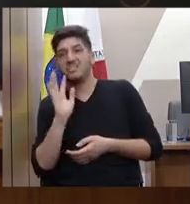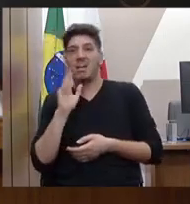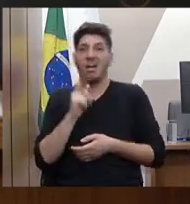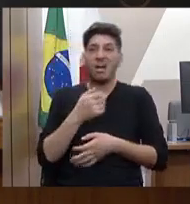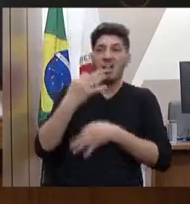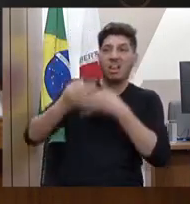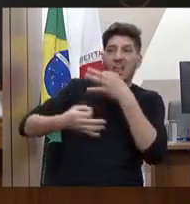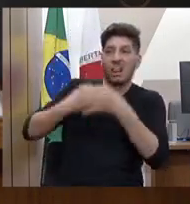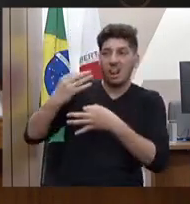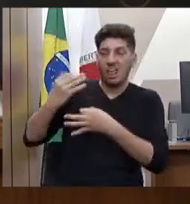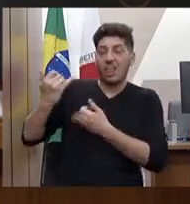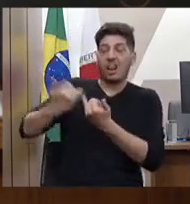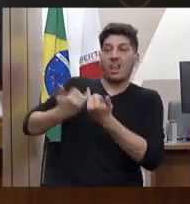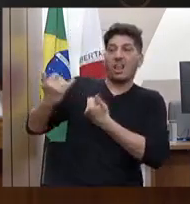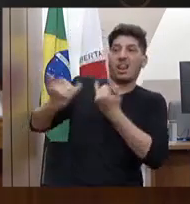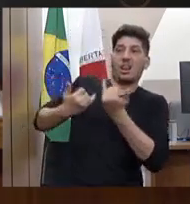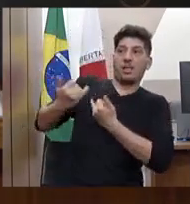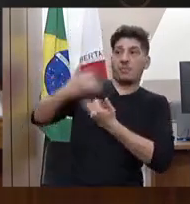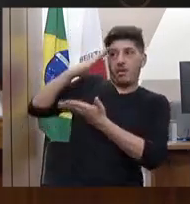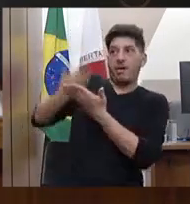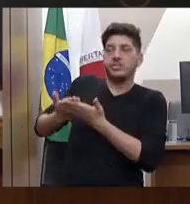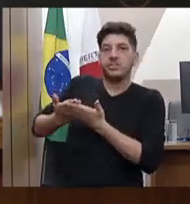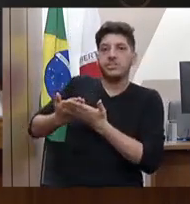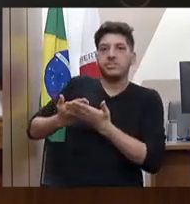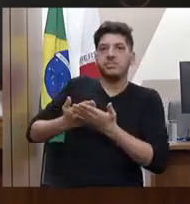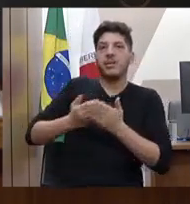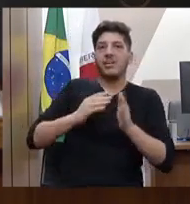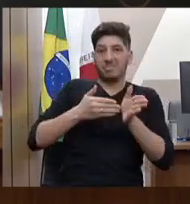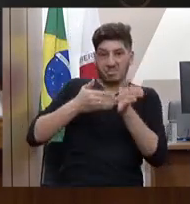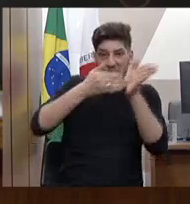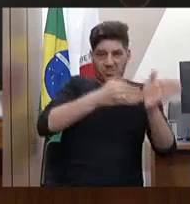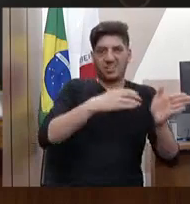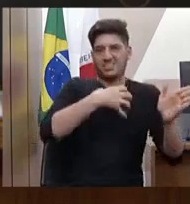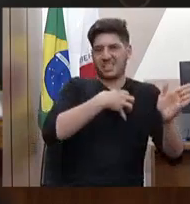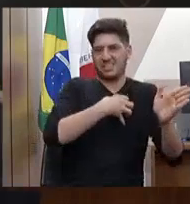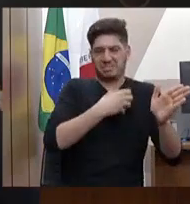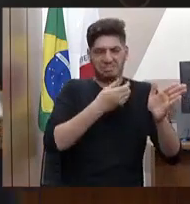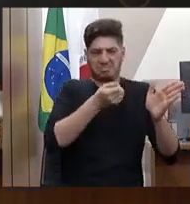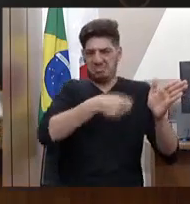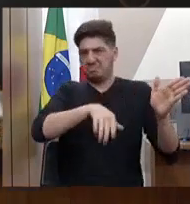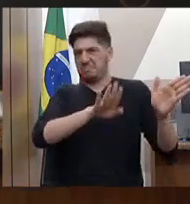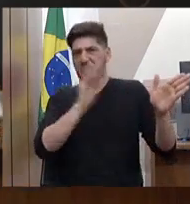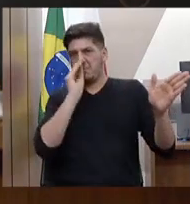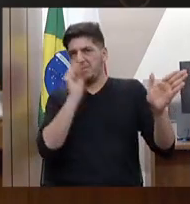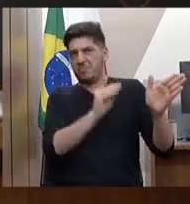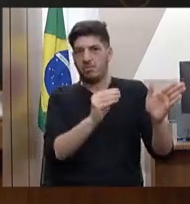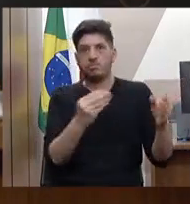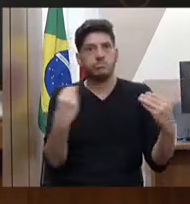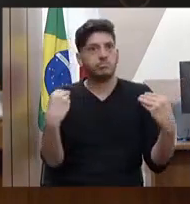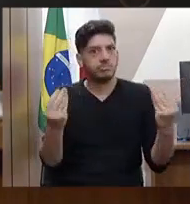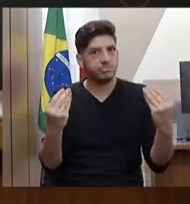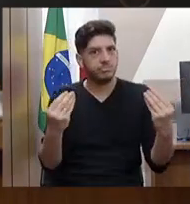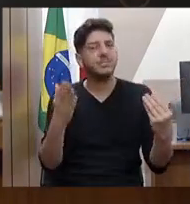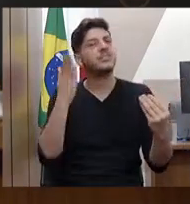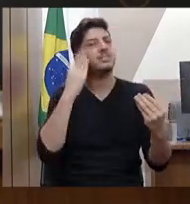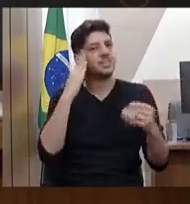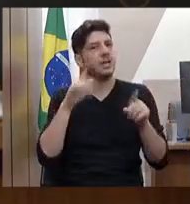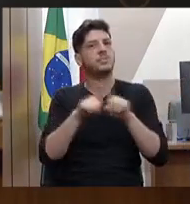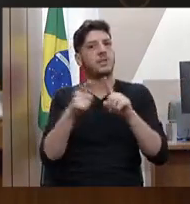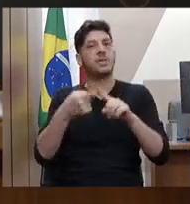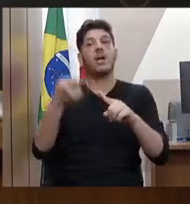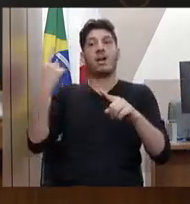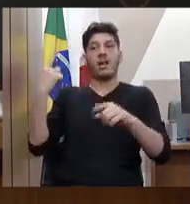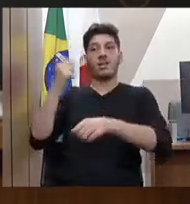científica então o mal que esse período fez aí e nós tivemos problemas da pandemia elas